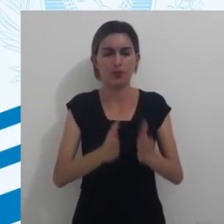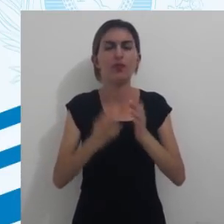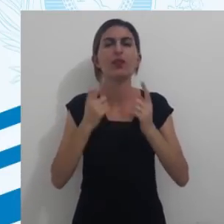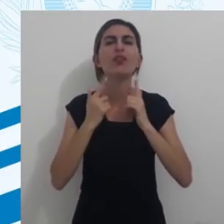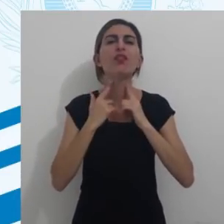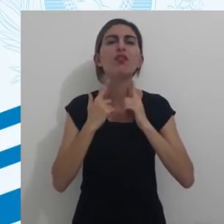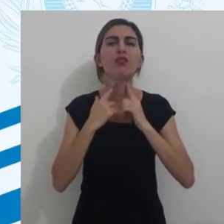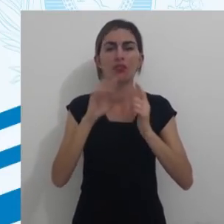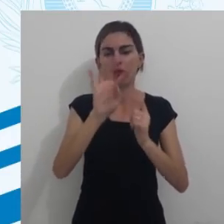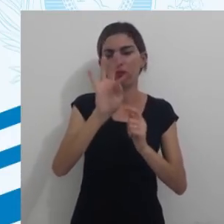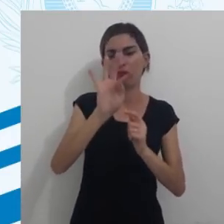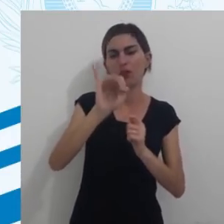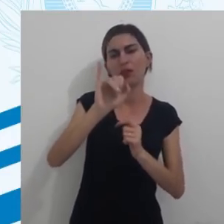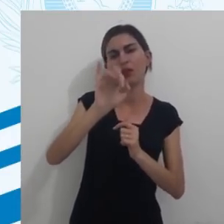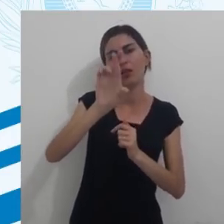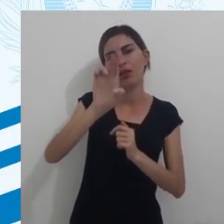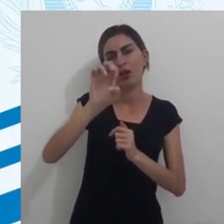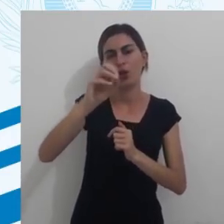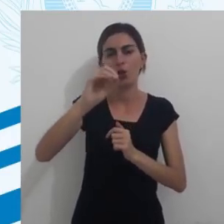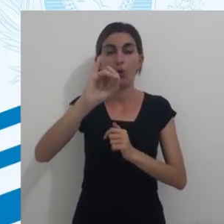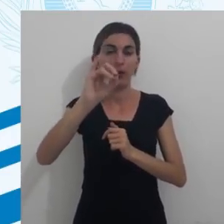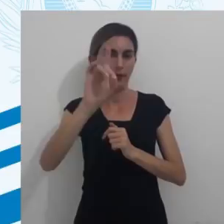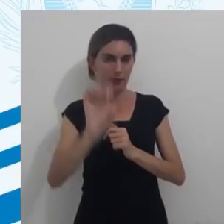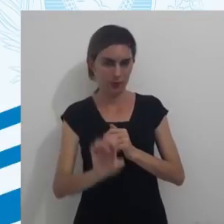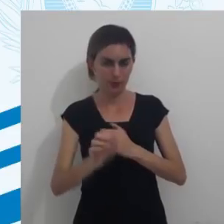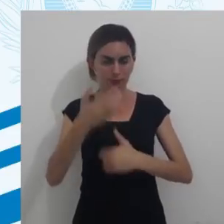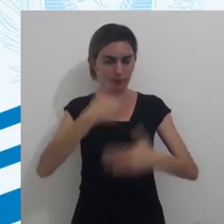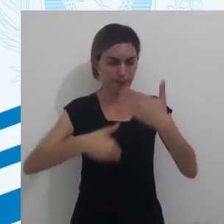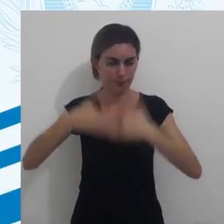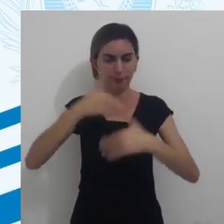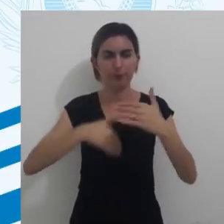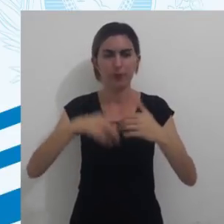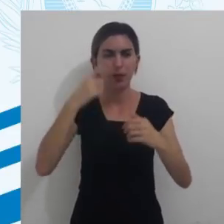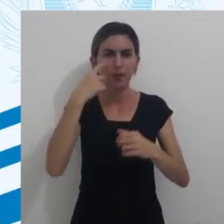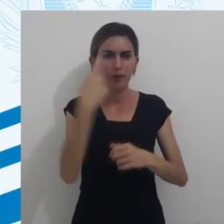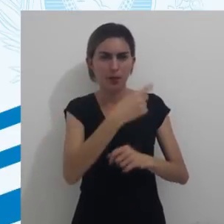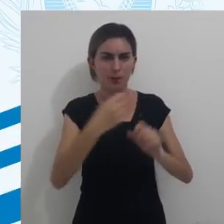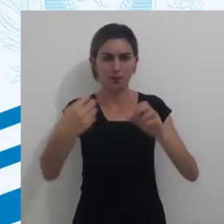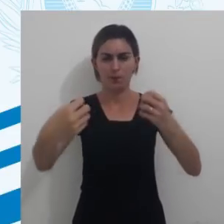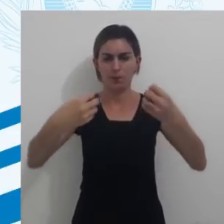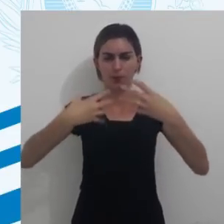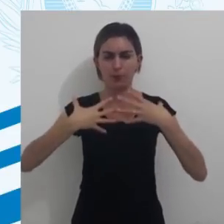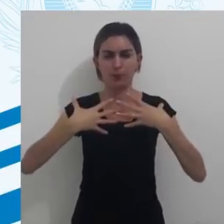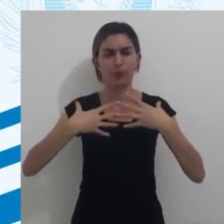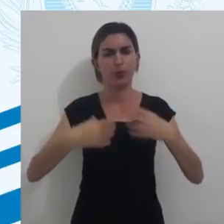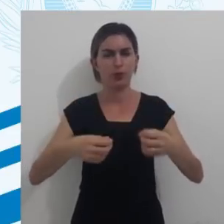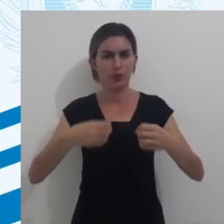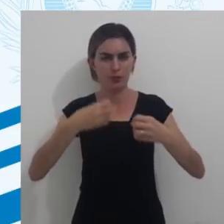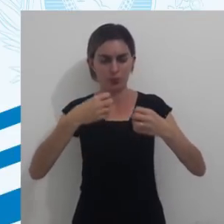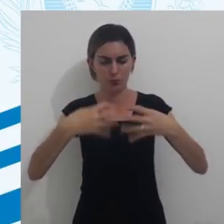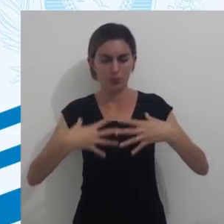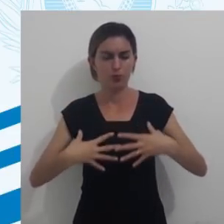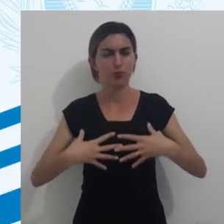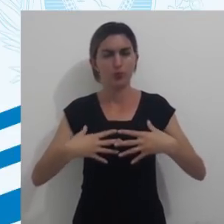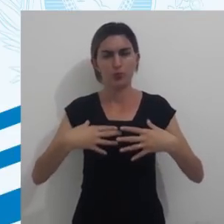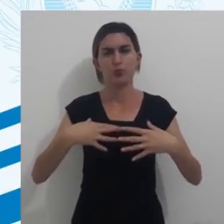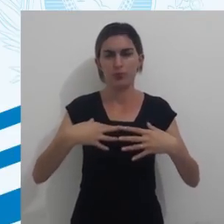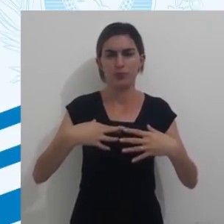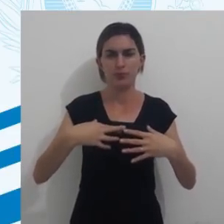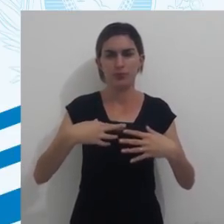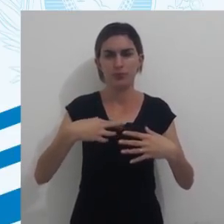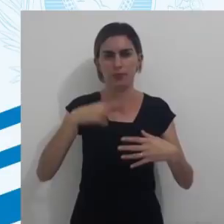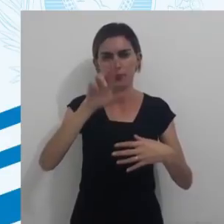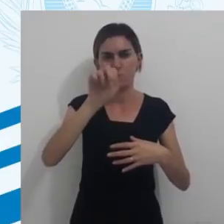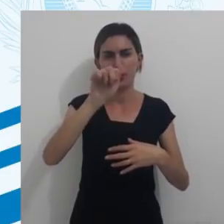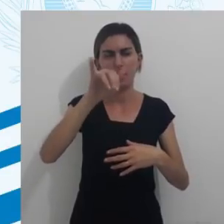tireoide. Pela imagem que vocês podem ver, a radiografia é uma imagem obtida por um feixe de raio-x,